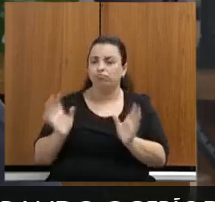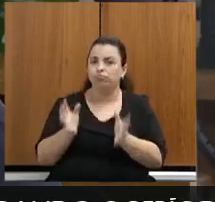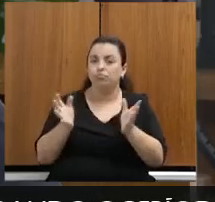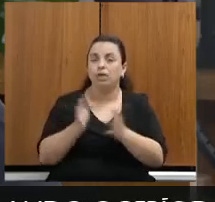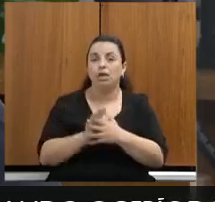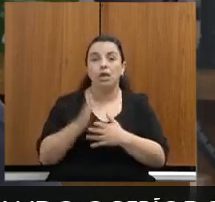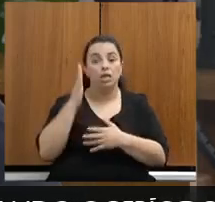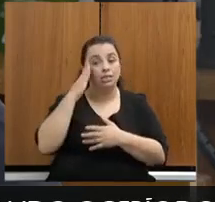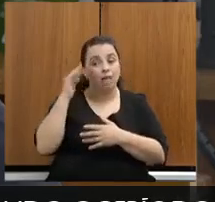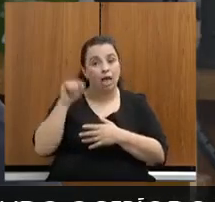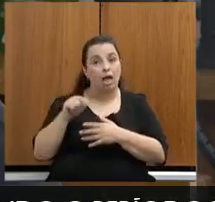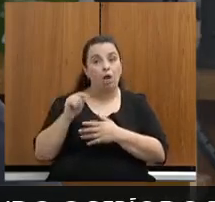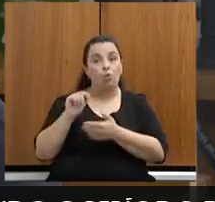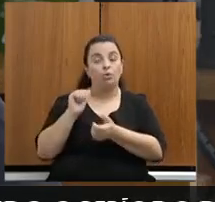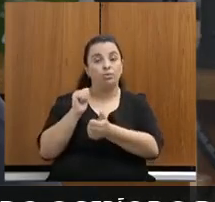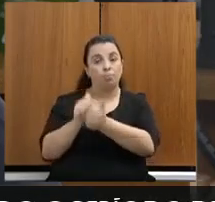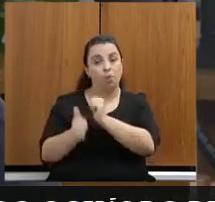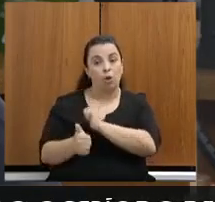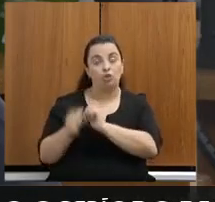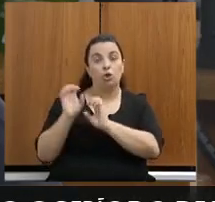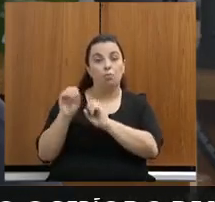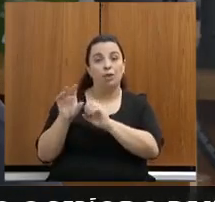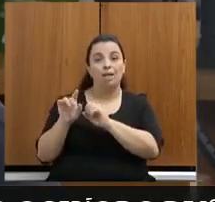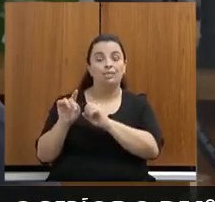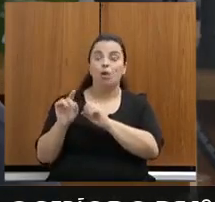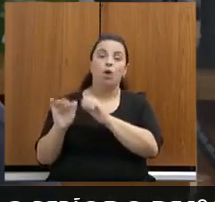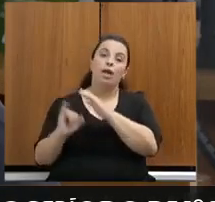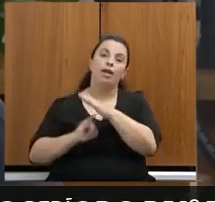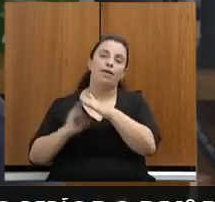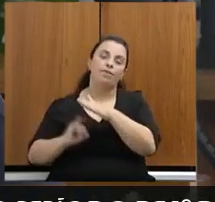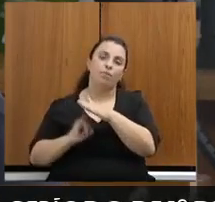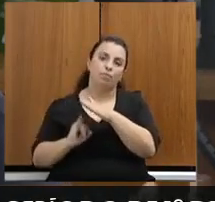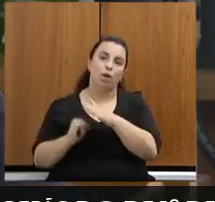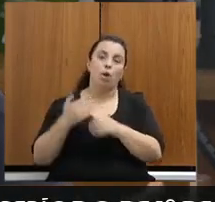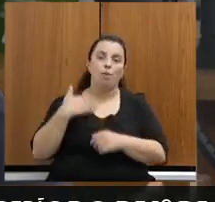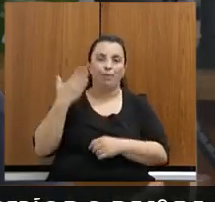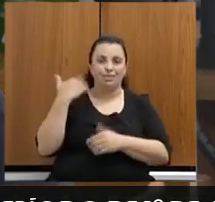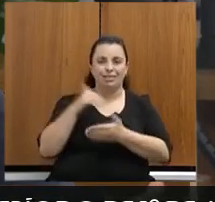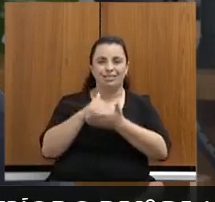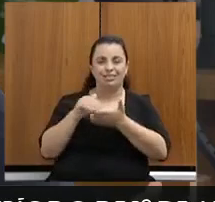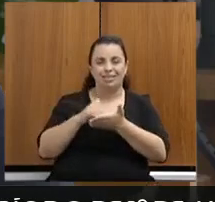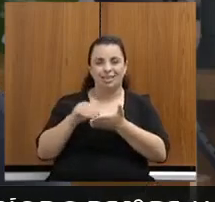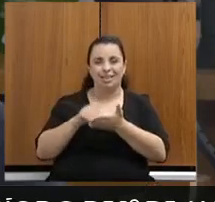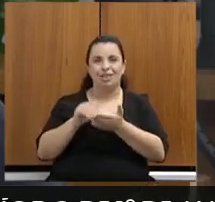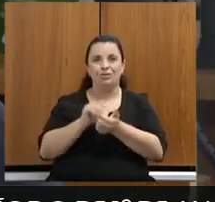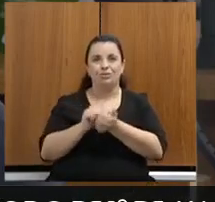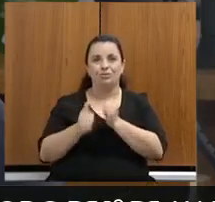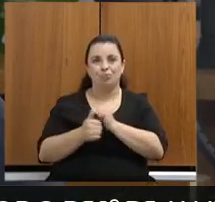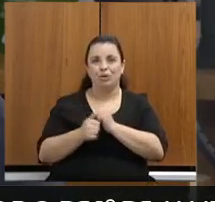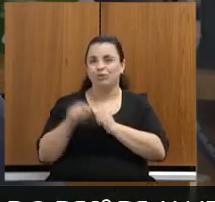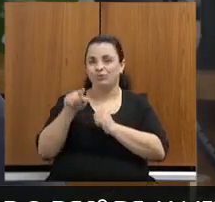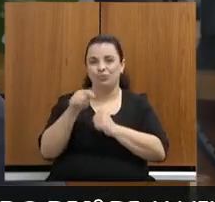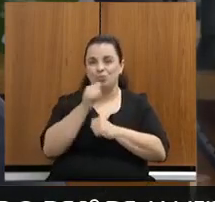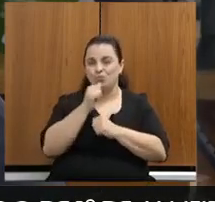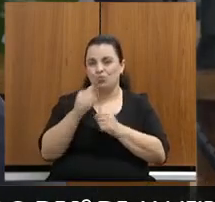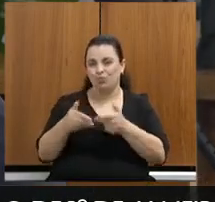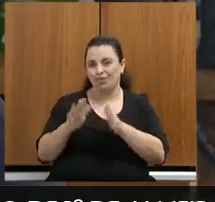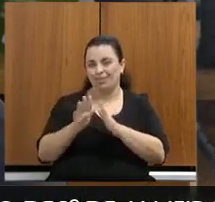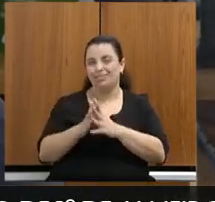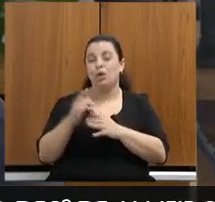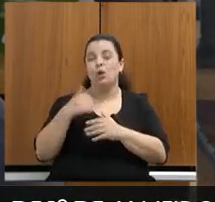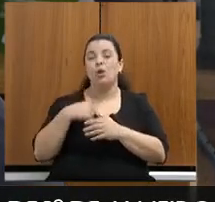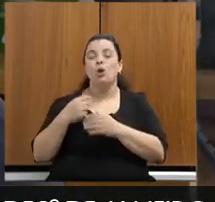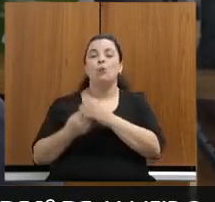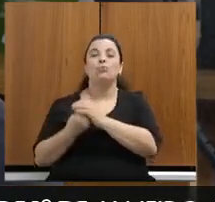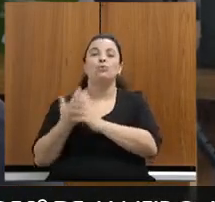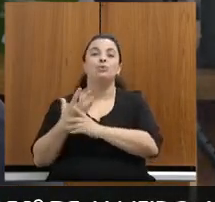sempre que ele é uma educação não formal quando eu fui secretário de esporte de Belo Horizonte você não tinha nascido ainda eu fiz